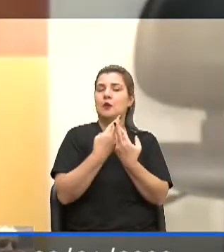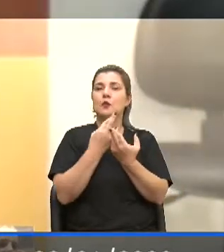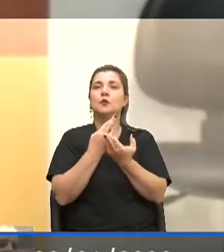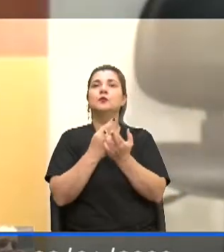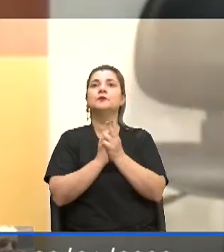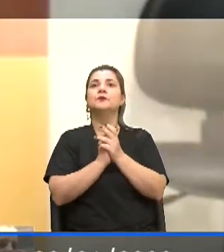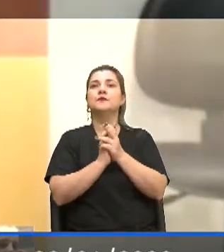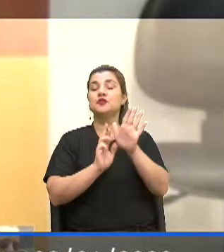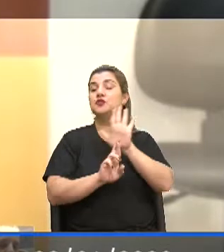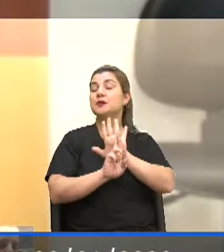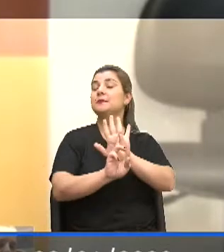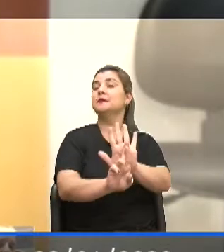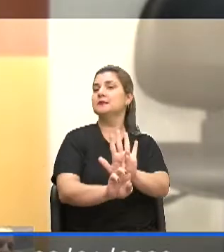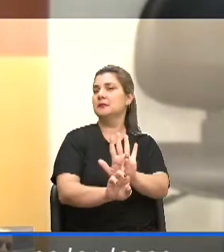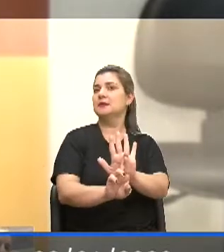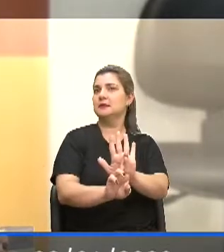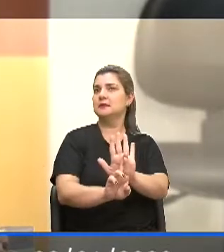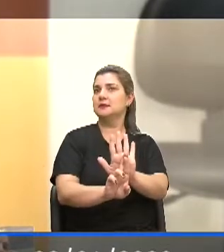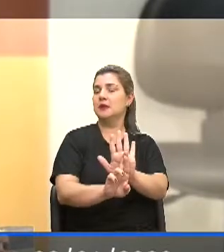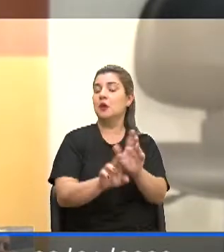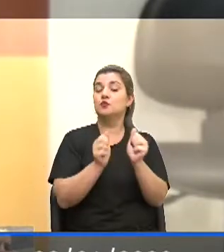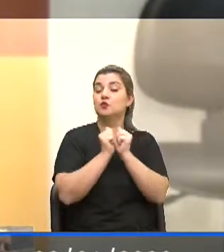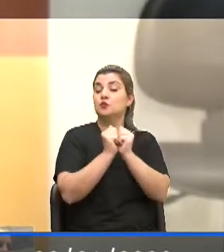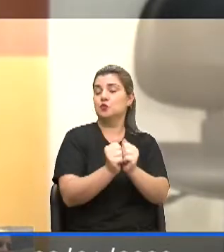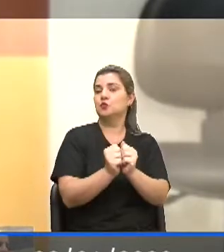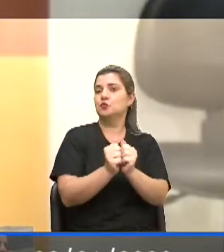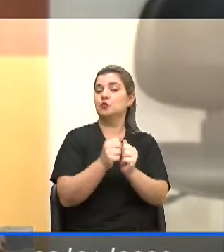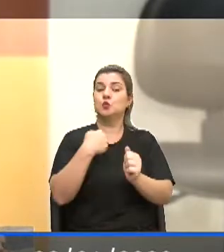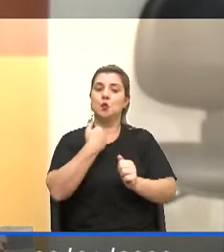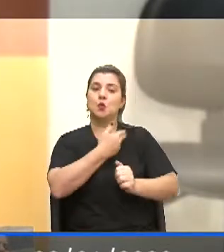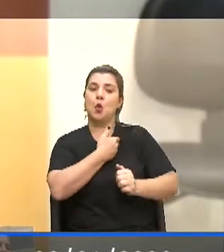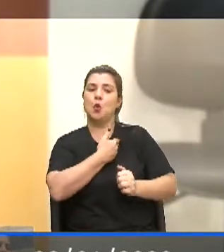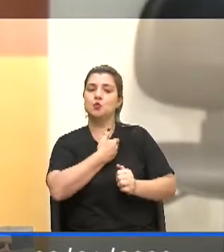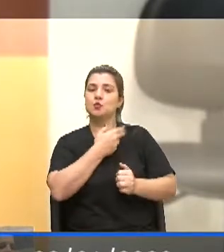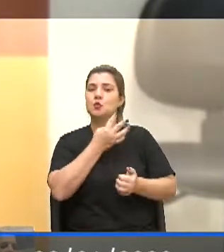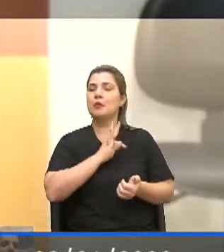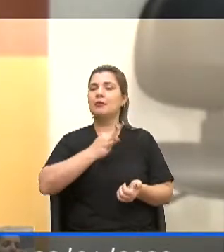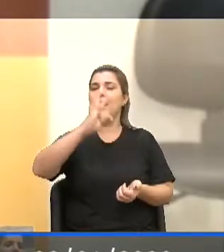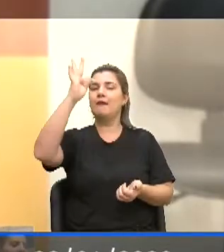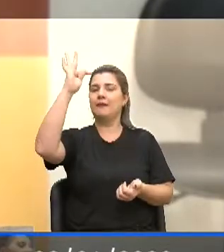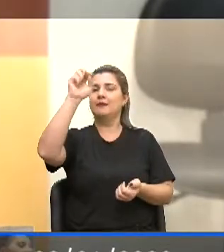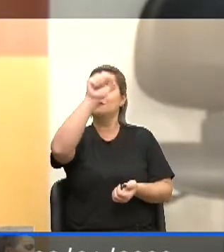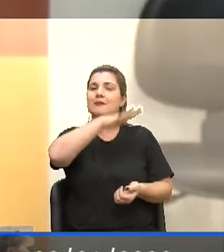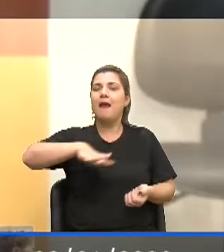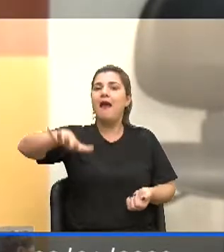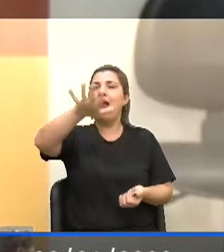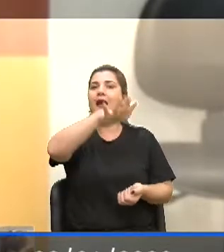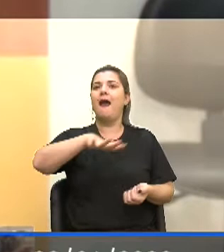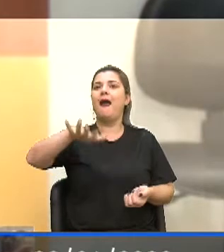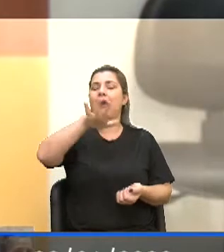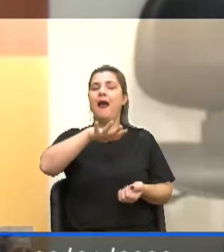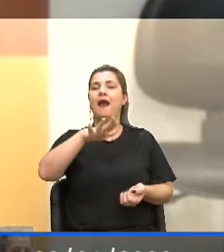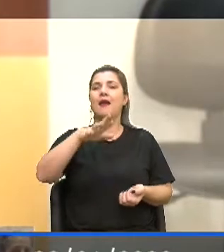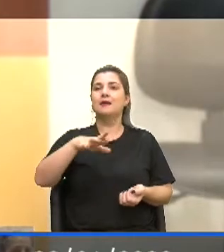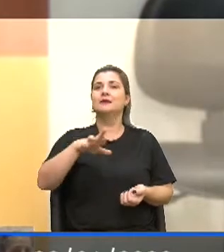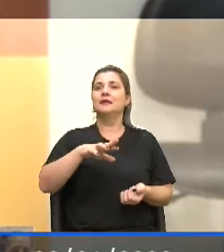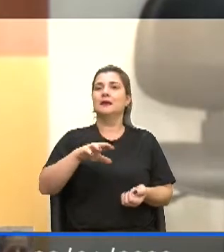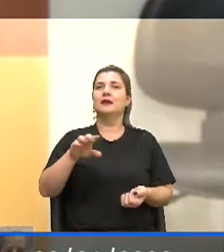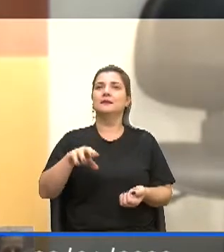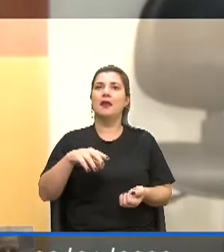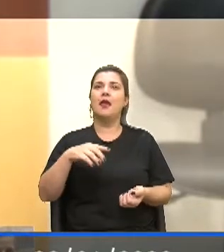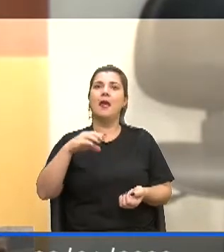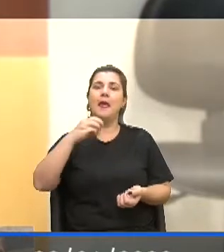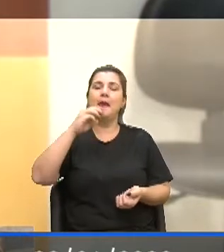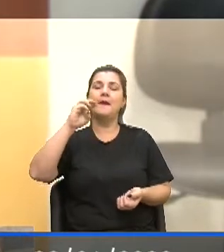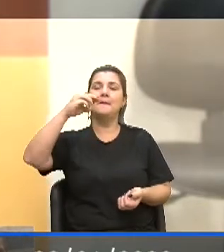setor com o nosso também técnico da área, né, o doutor Marcelo Valando, que está aqui ao